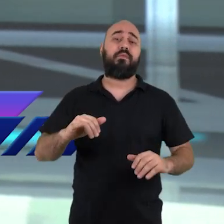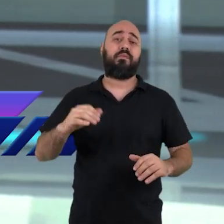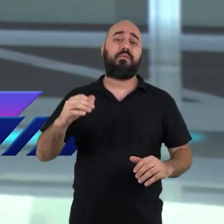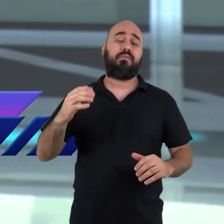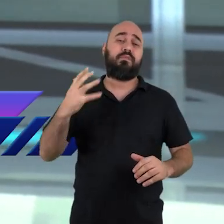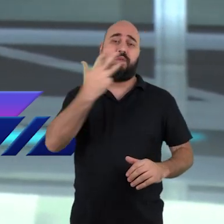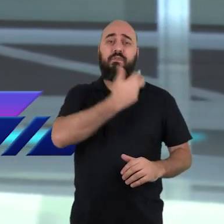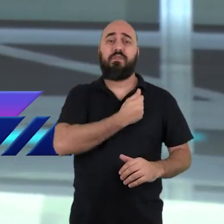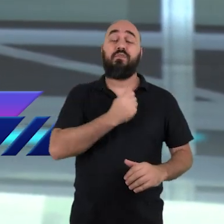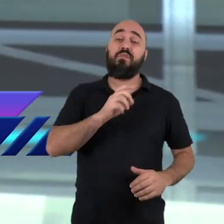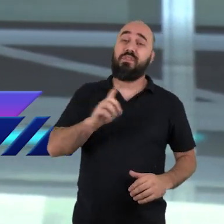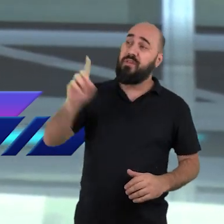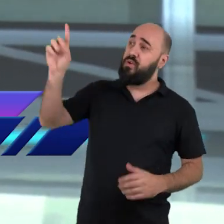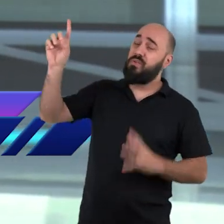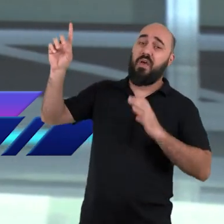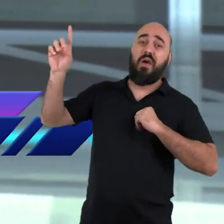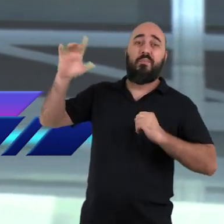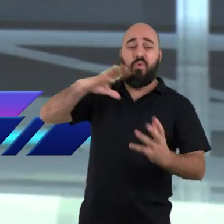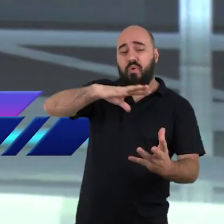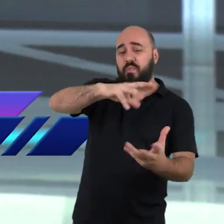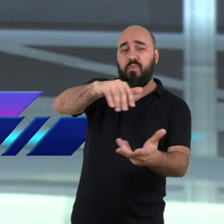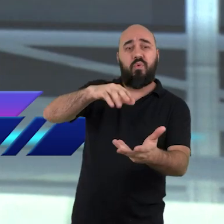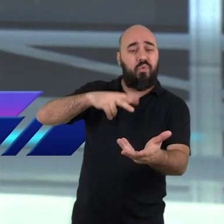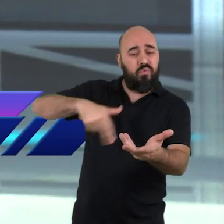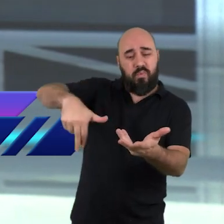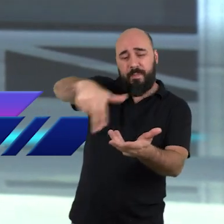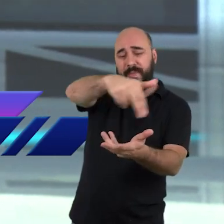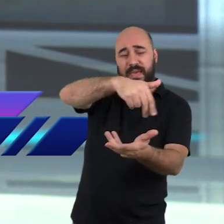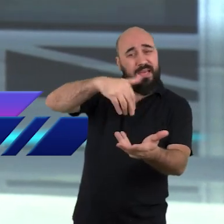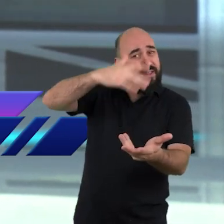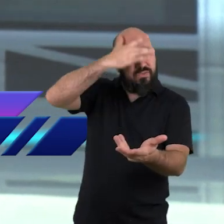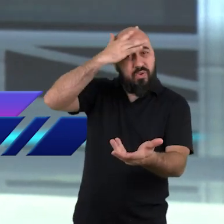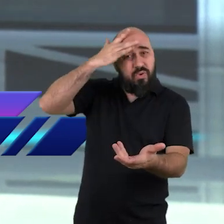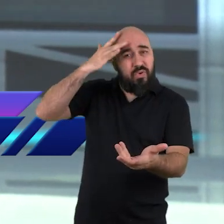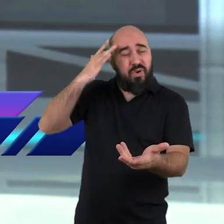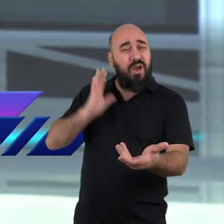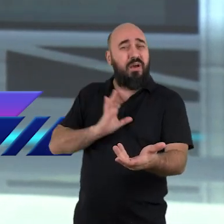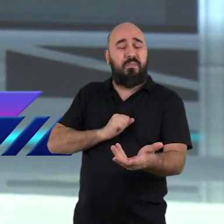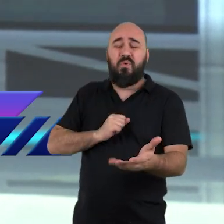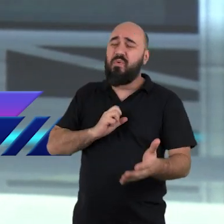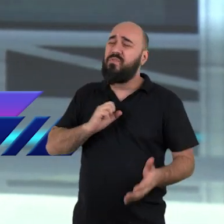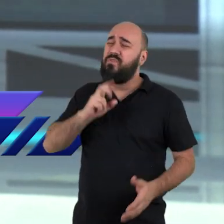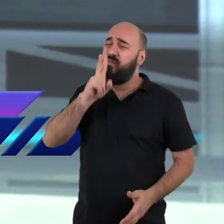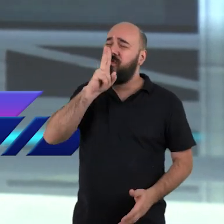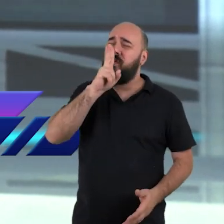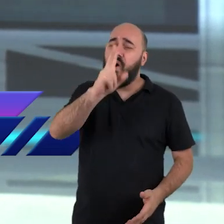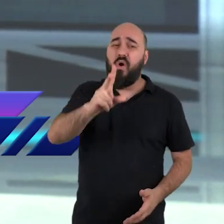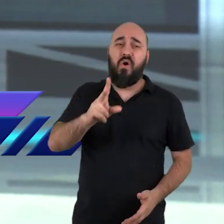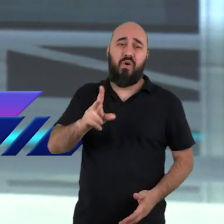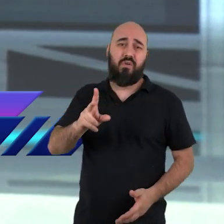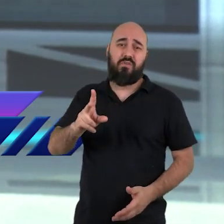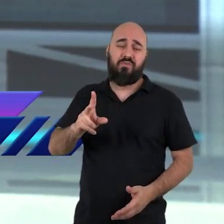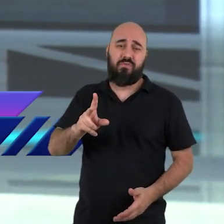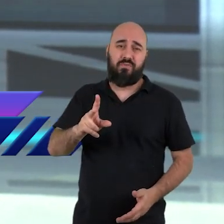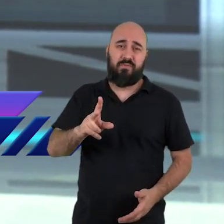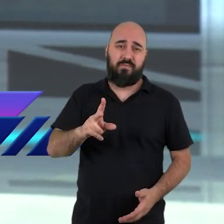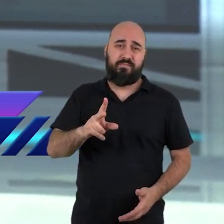pessoas de tal maneira que veio à terra assumir a morte em nosso lugar. Mas deixa eu te dizer uma